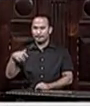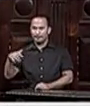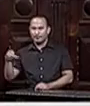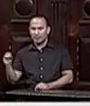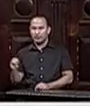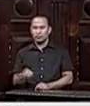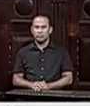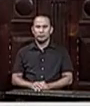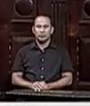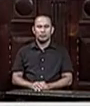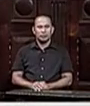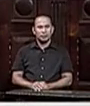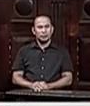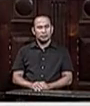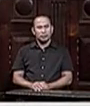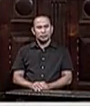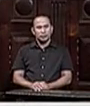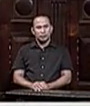monocraticamente